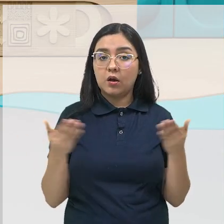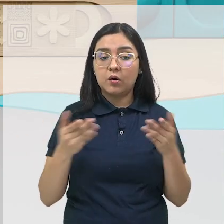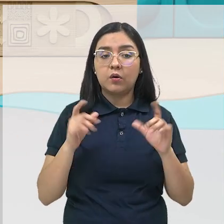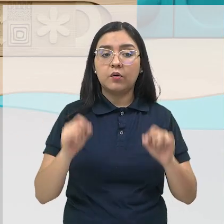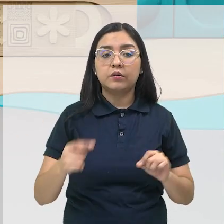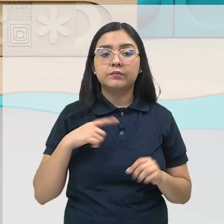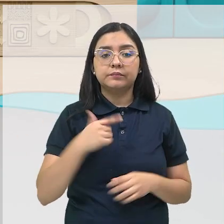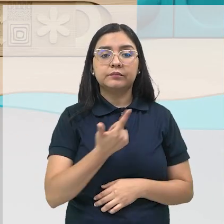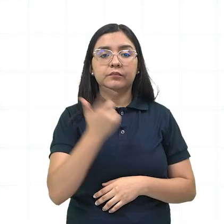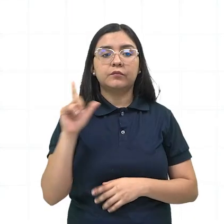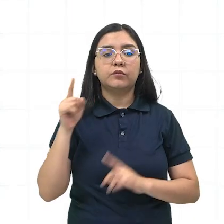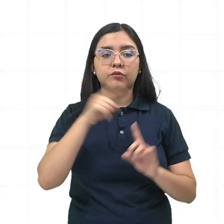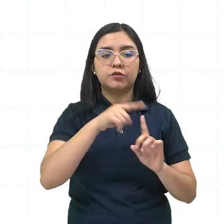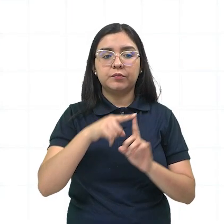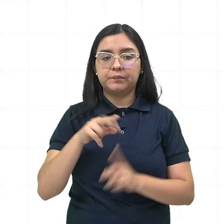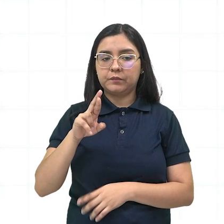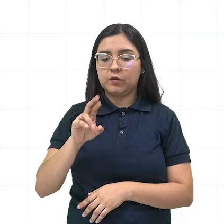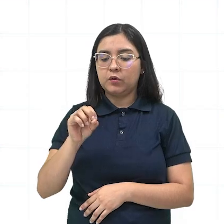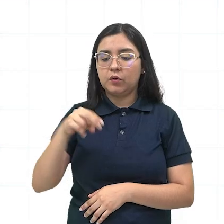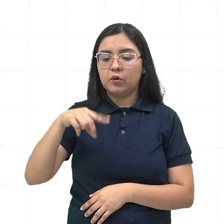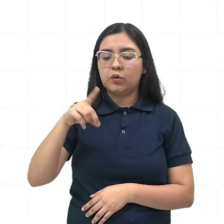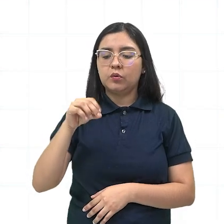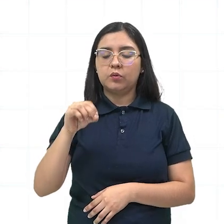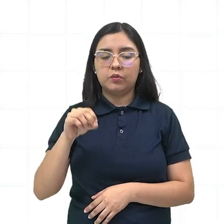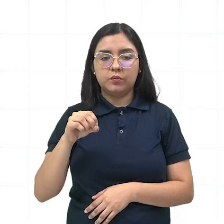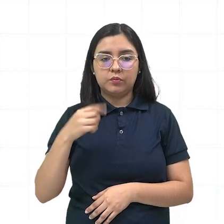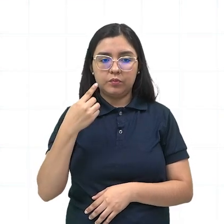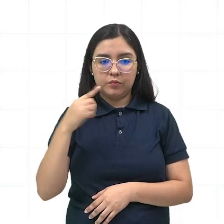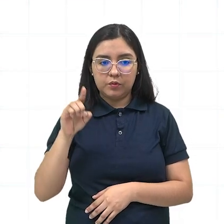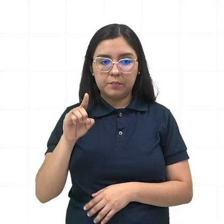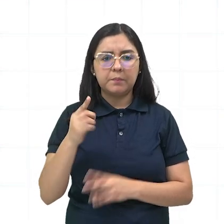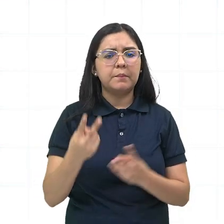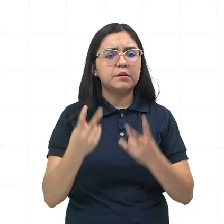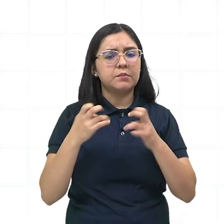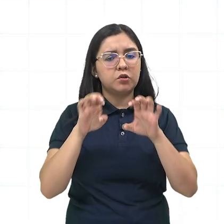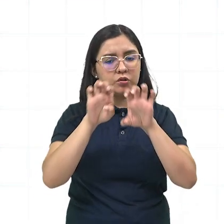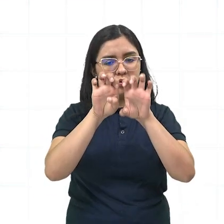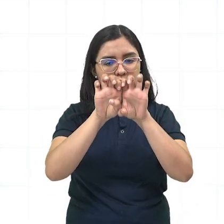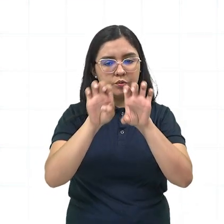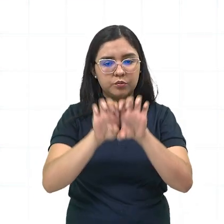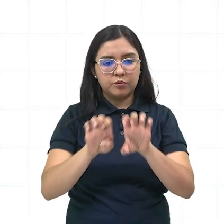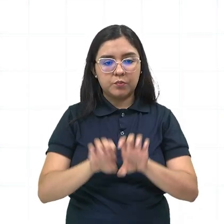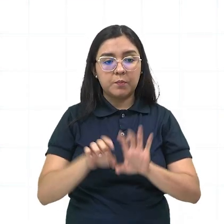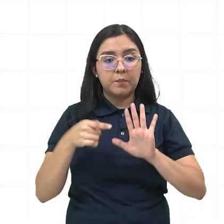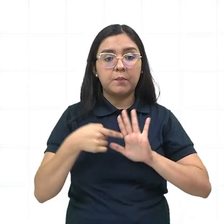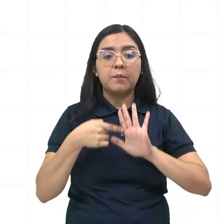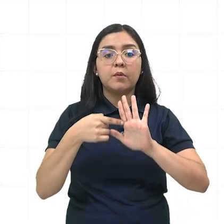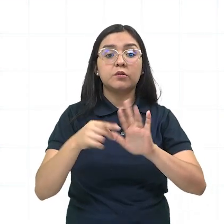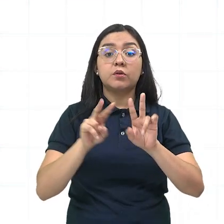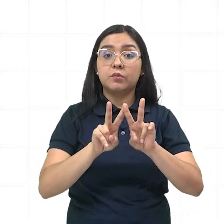forma rondô. Aqui, a gente já vai perceber que ela é uma estrutura que ela apresenta o tema